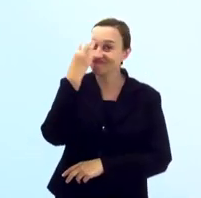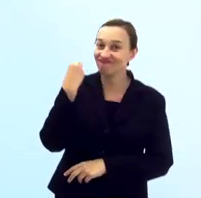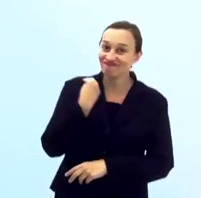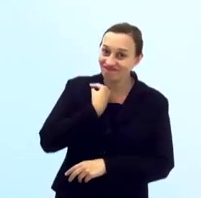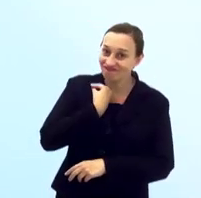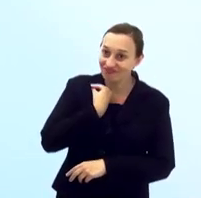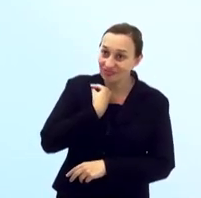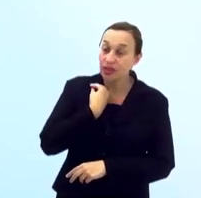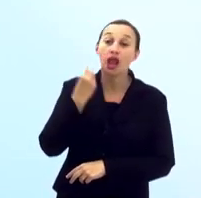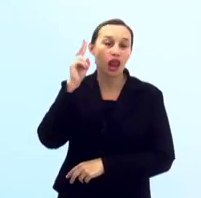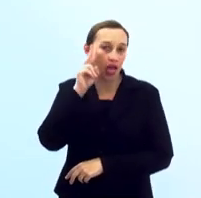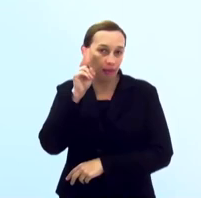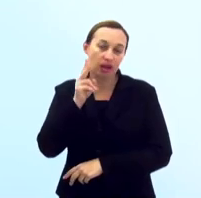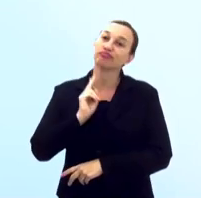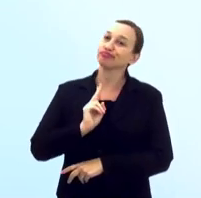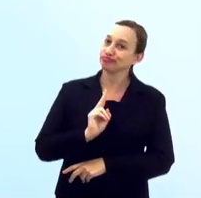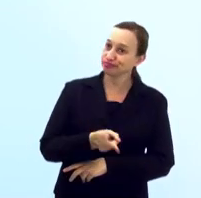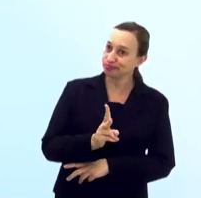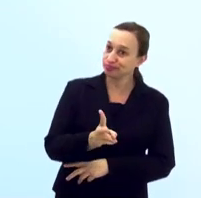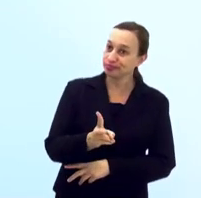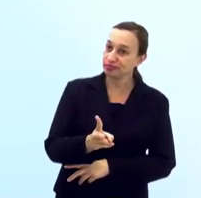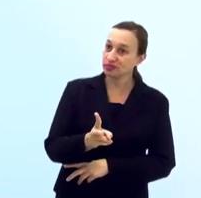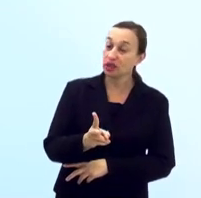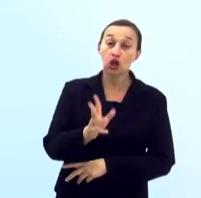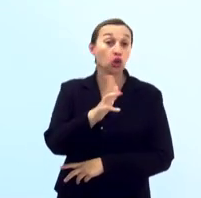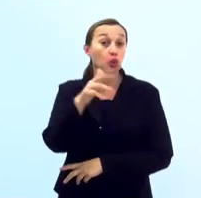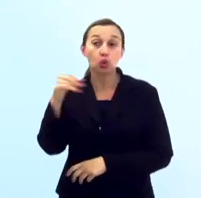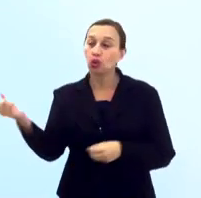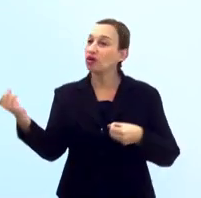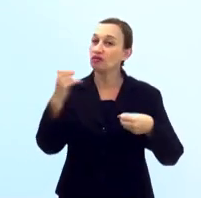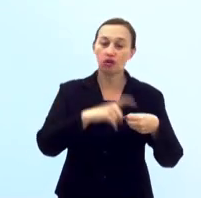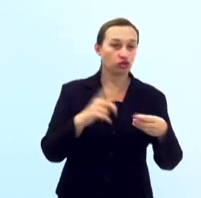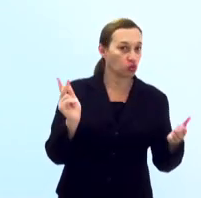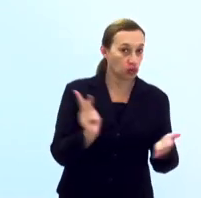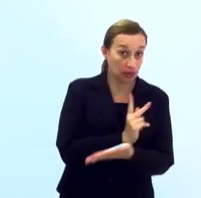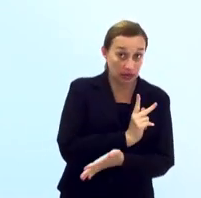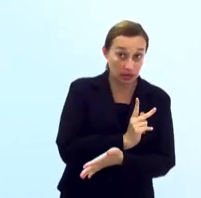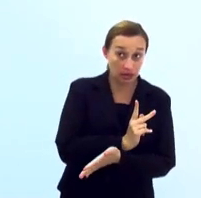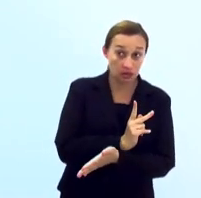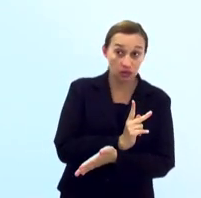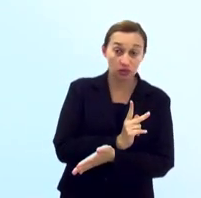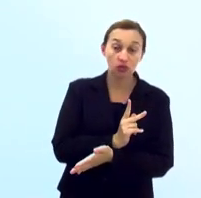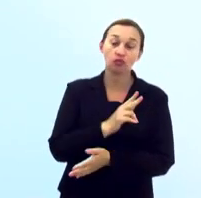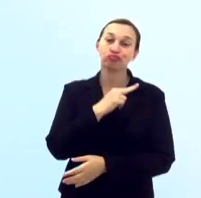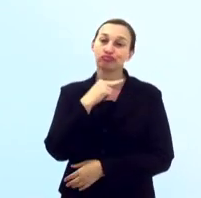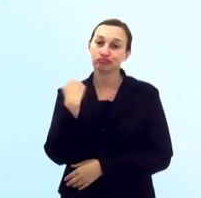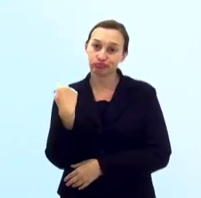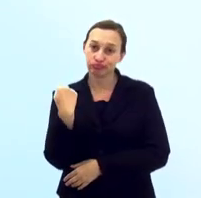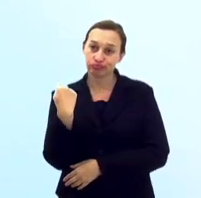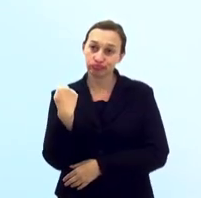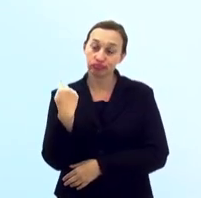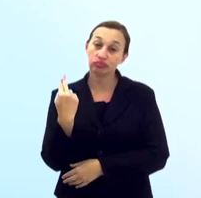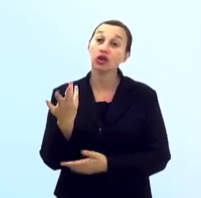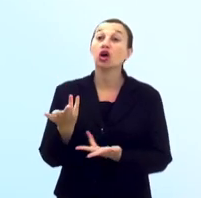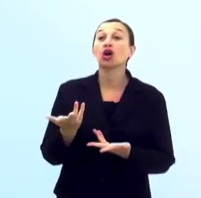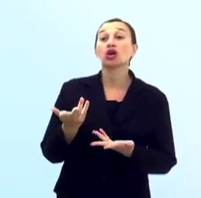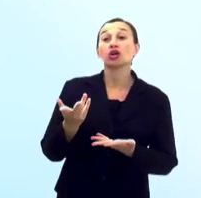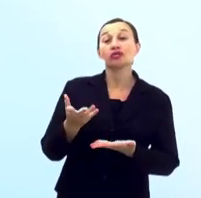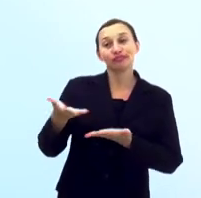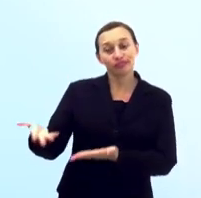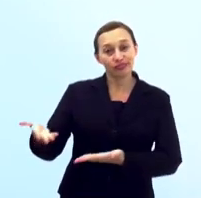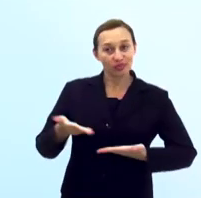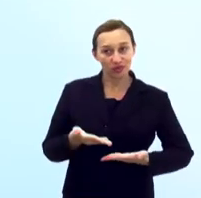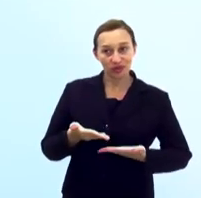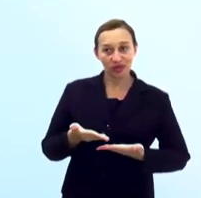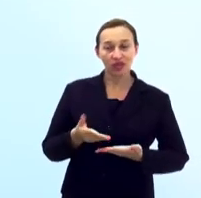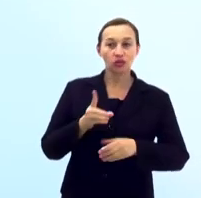não podemos esquecer. Temos que lembrar sempre para que ele não volte a acontecer: o Holocausto.